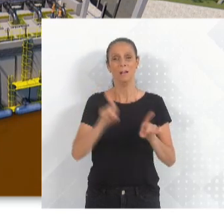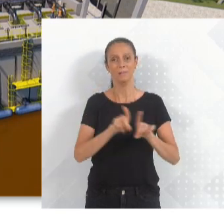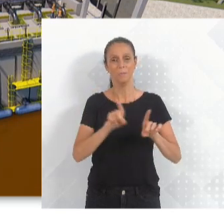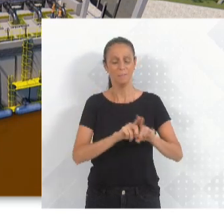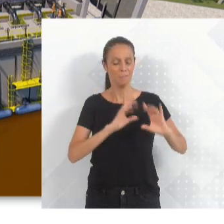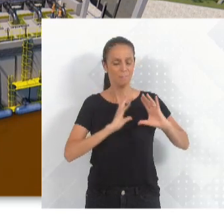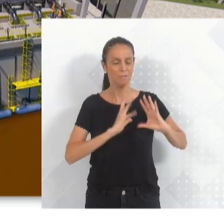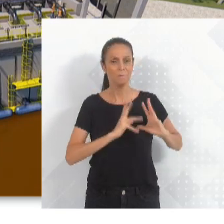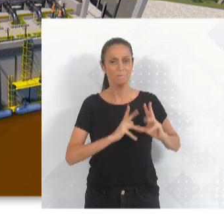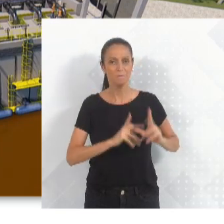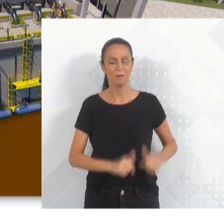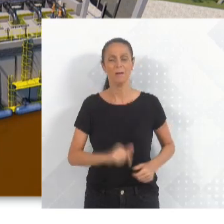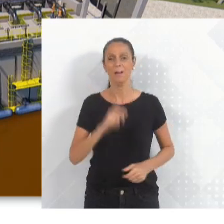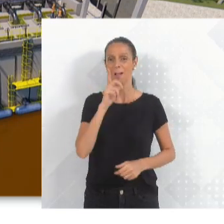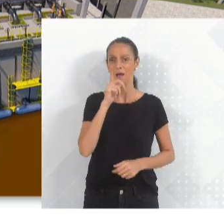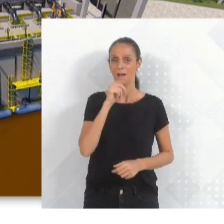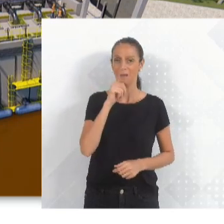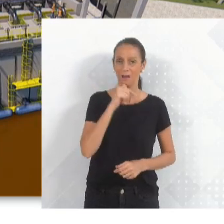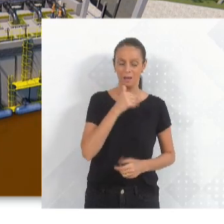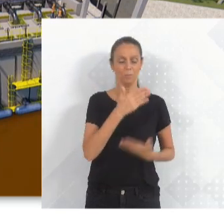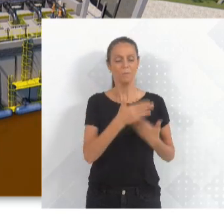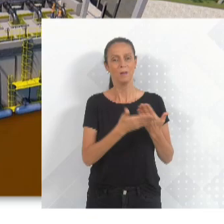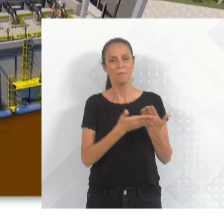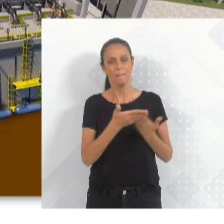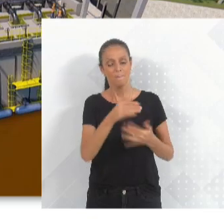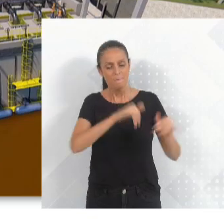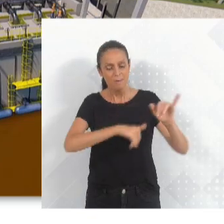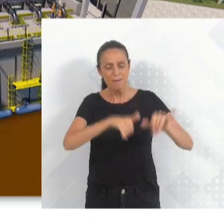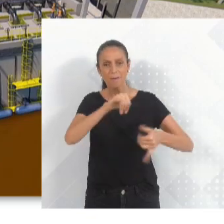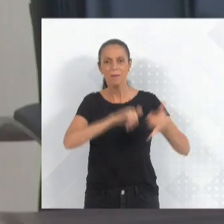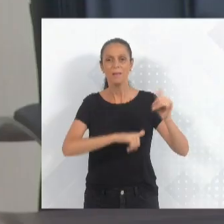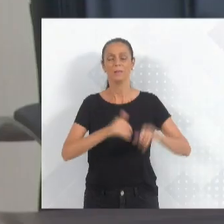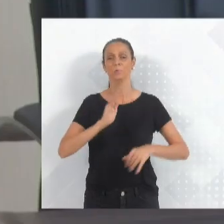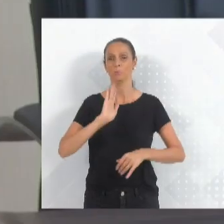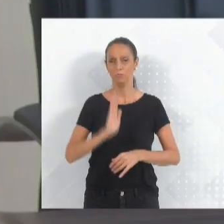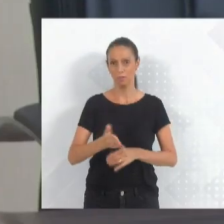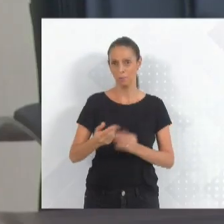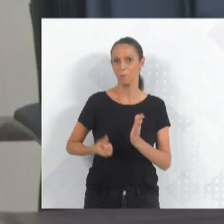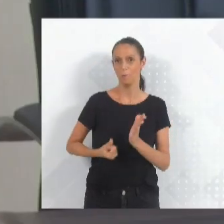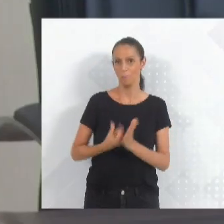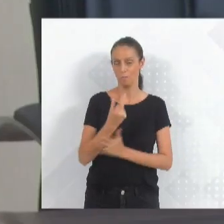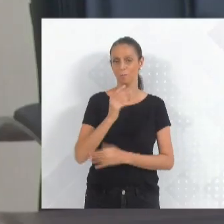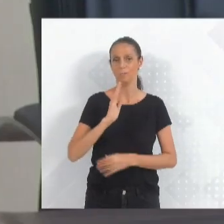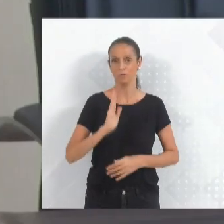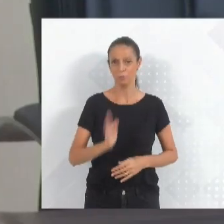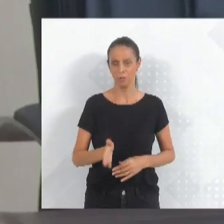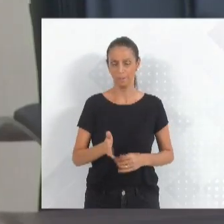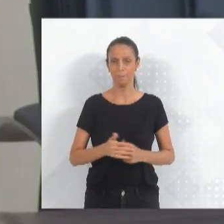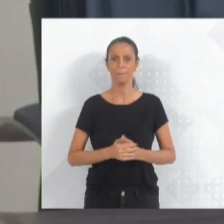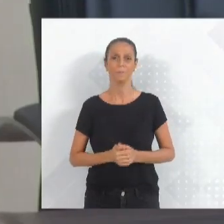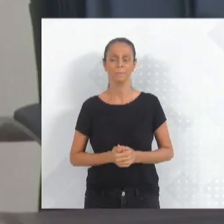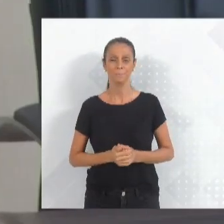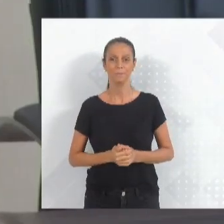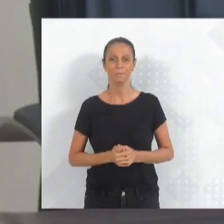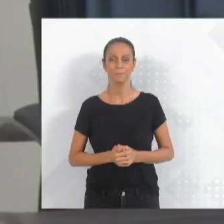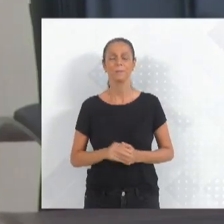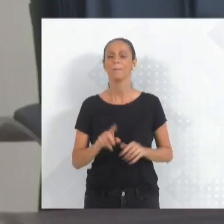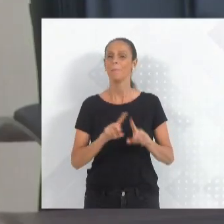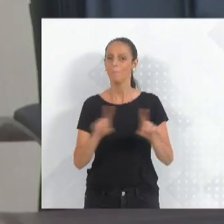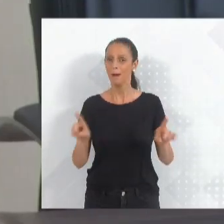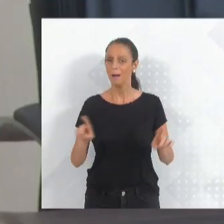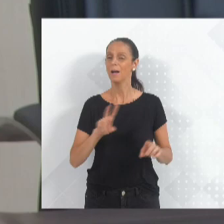todo o processo de melhoria, né, de tratamento da água. Isso já está adquirido, e por conta de que vai levar um